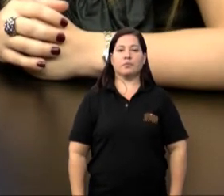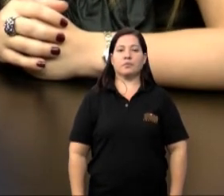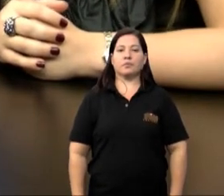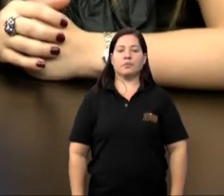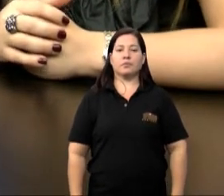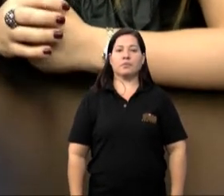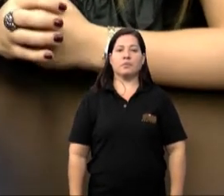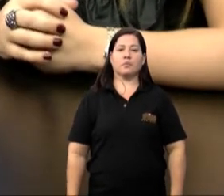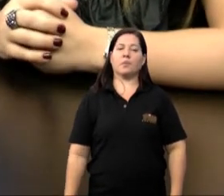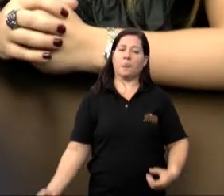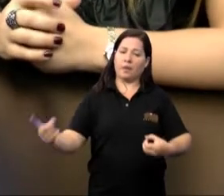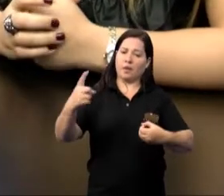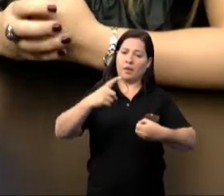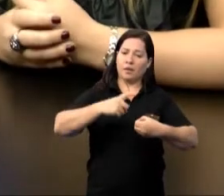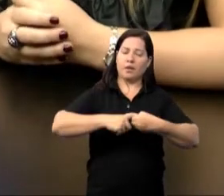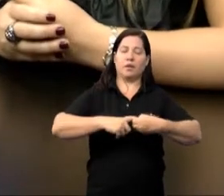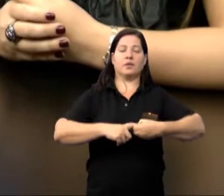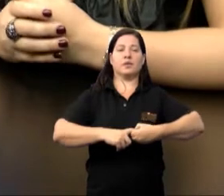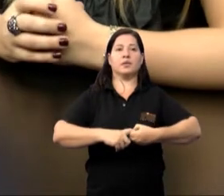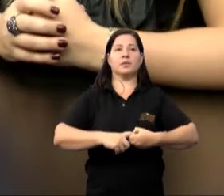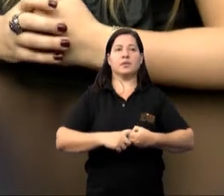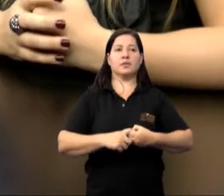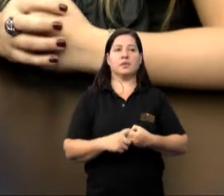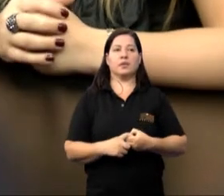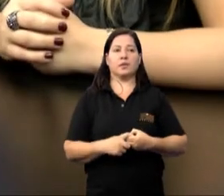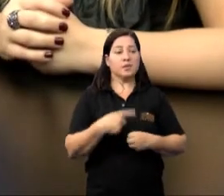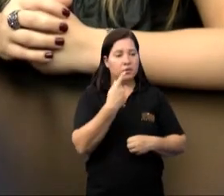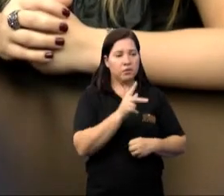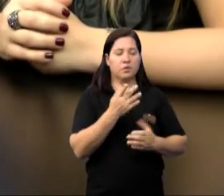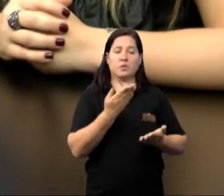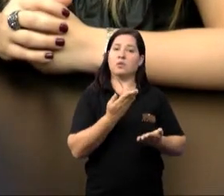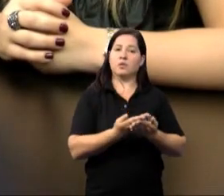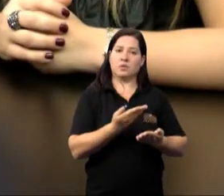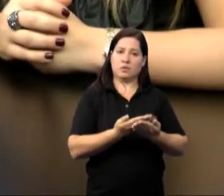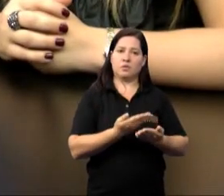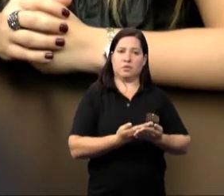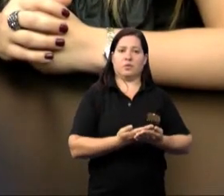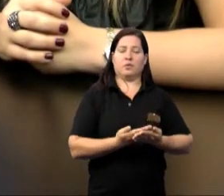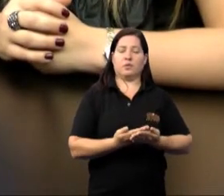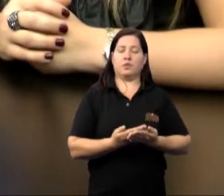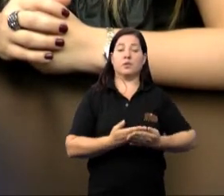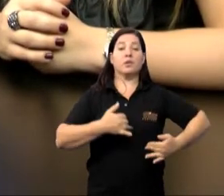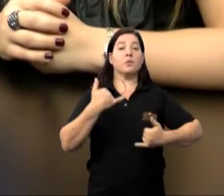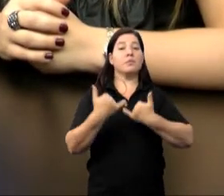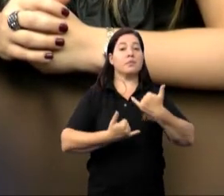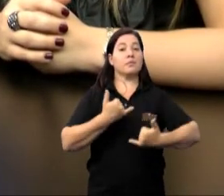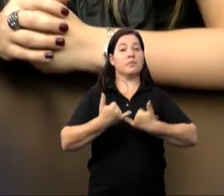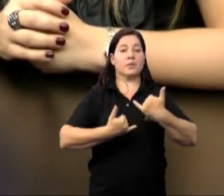entrar um pouco na sua área assim, mais dedicada de estudos, né? Que é o brincar.